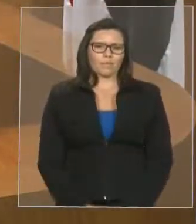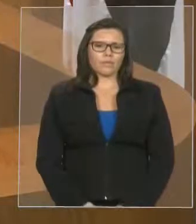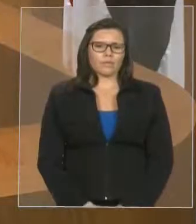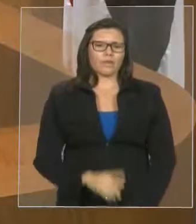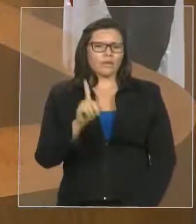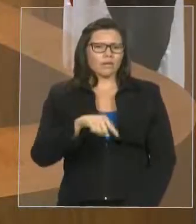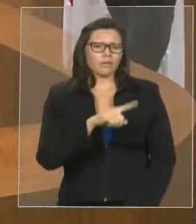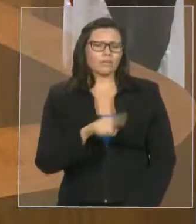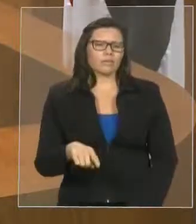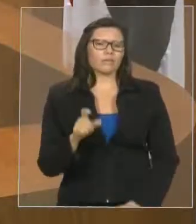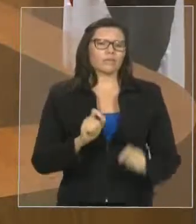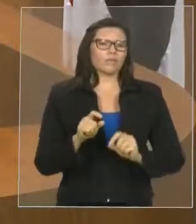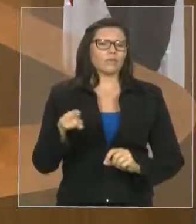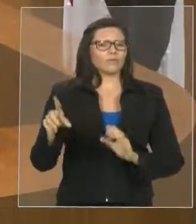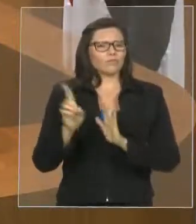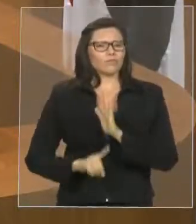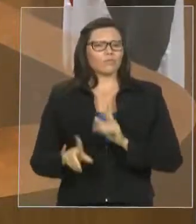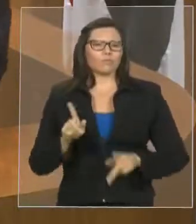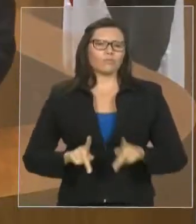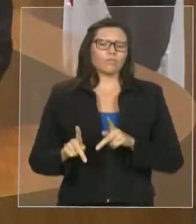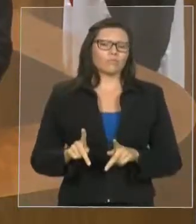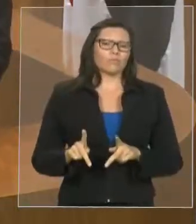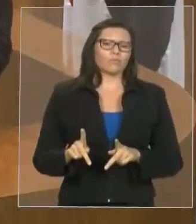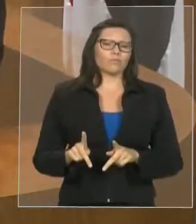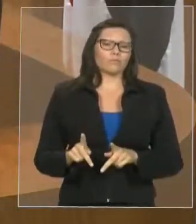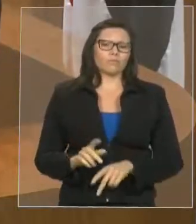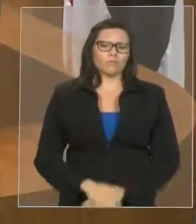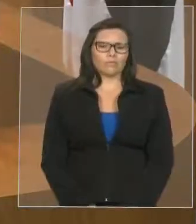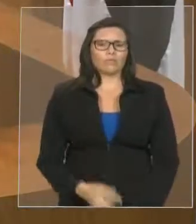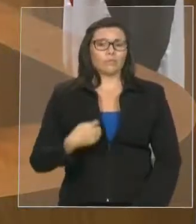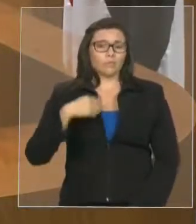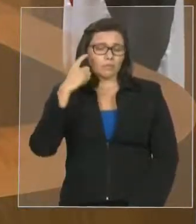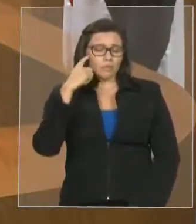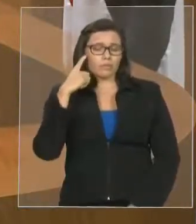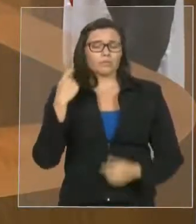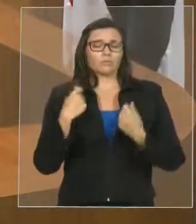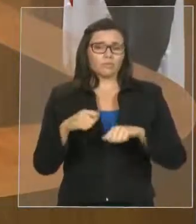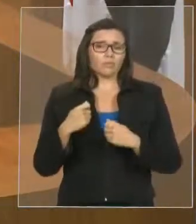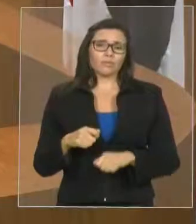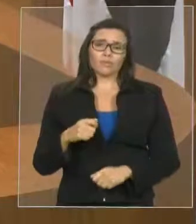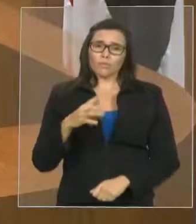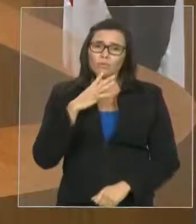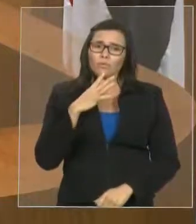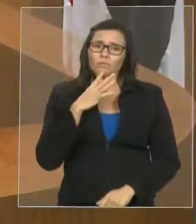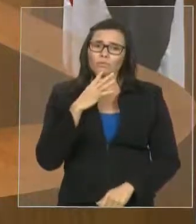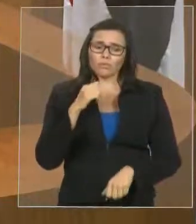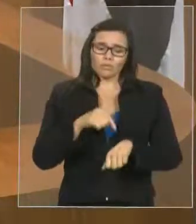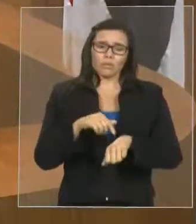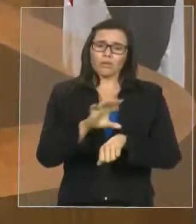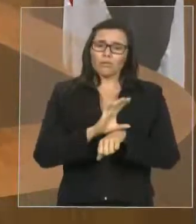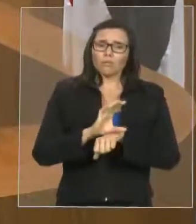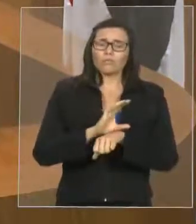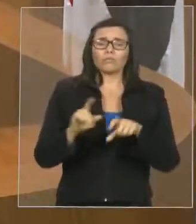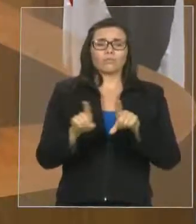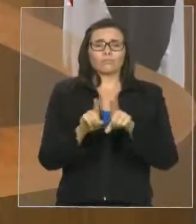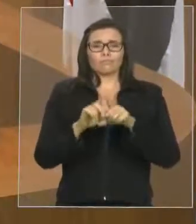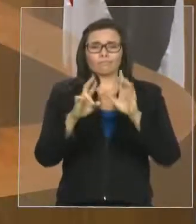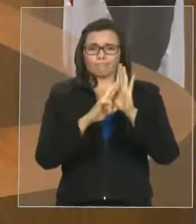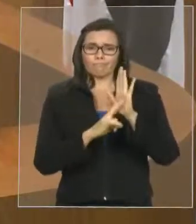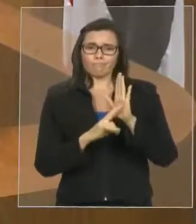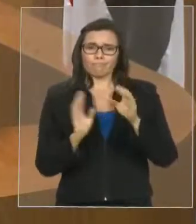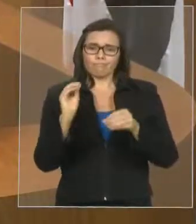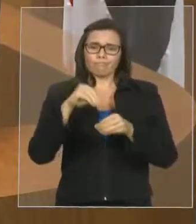povo, deputado César Pires. Eu acho importante nós tomarmos conhecimento daquilo que dispõe na Constituição e no regimento interno desta casa.